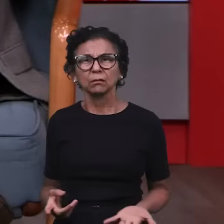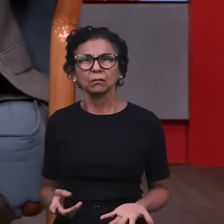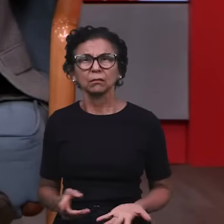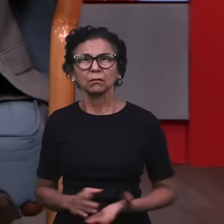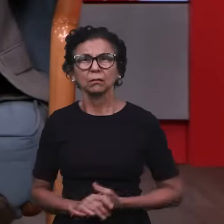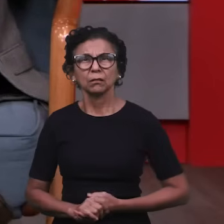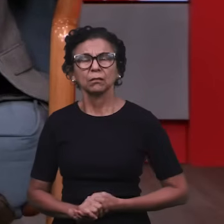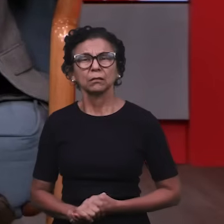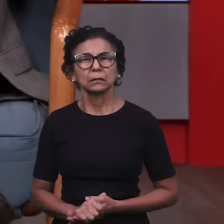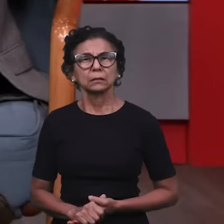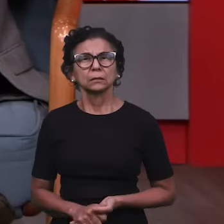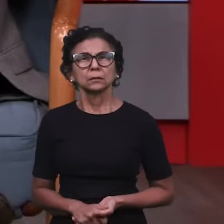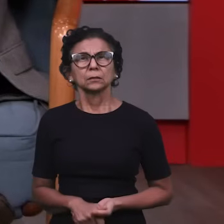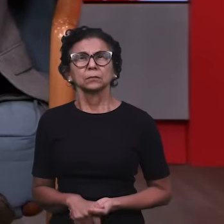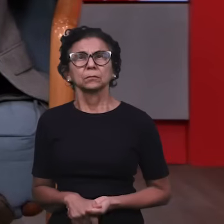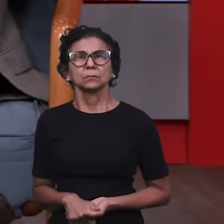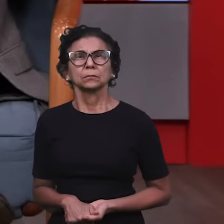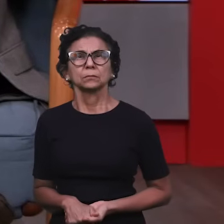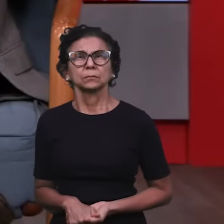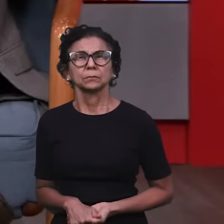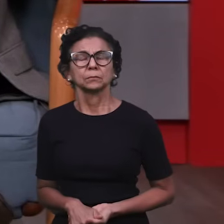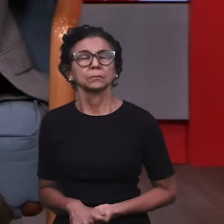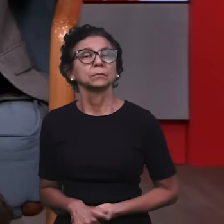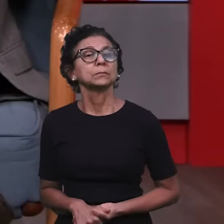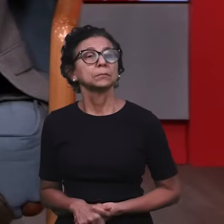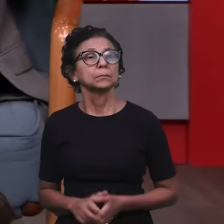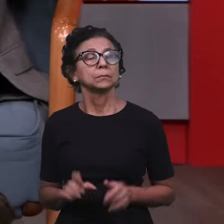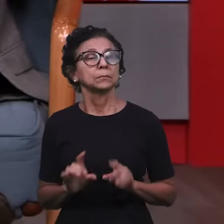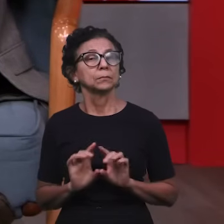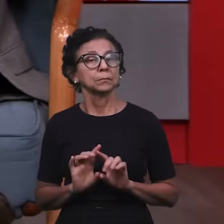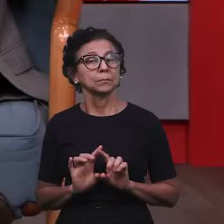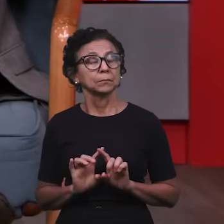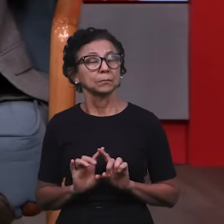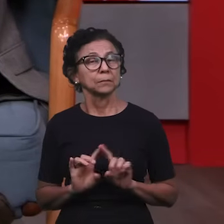me deixou numa situação. Quando você usa a palavra